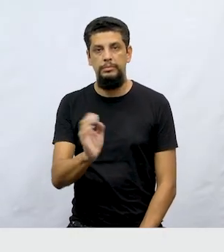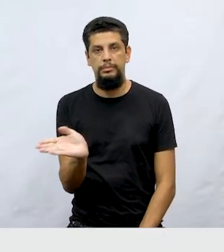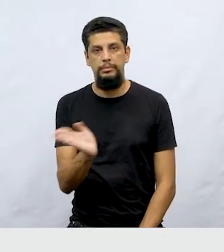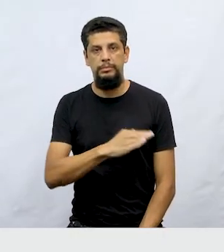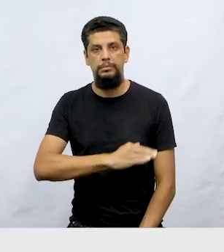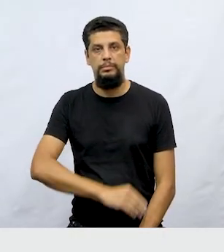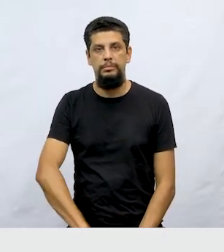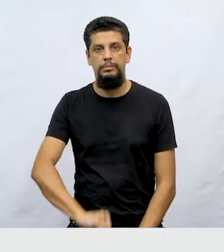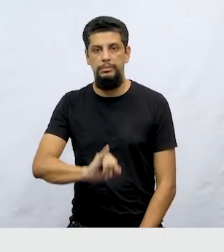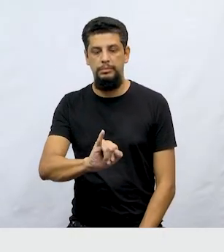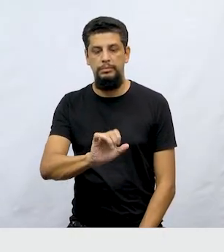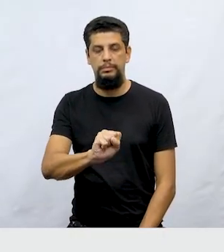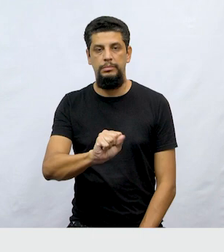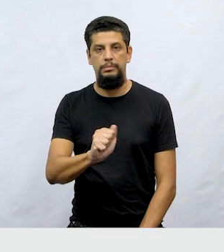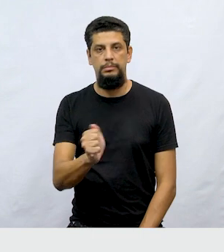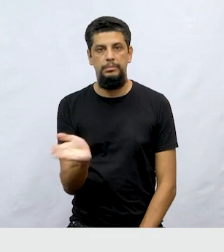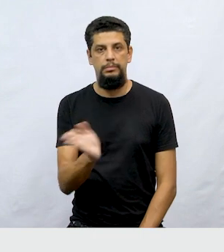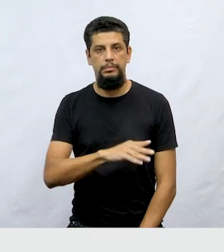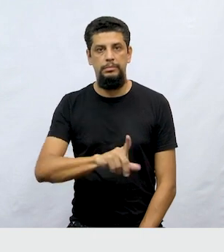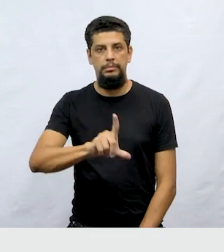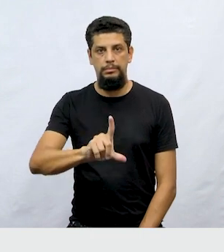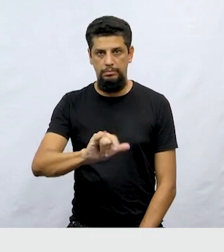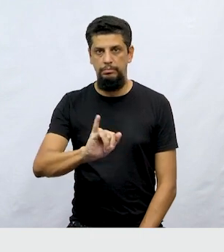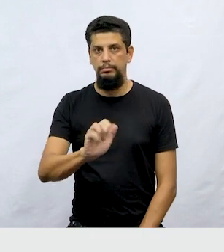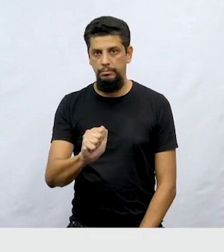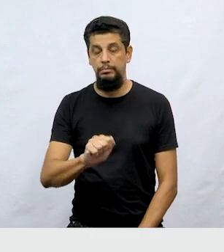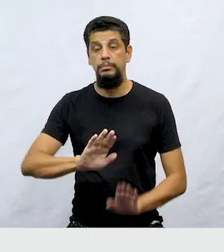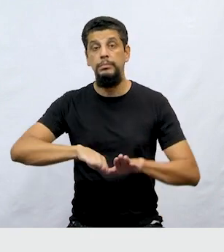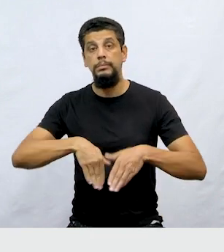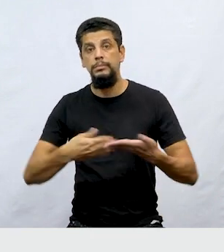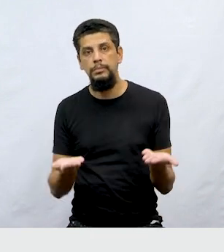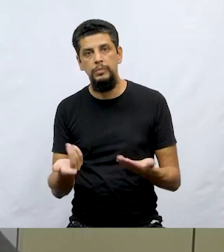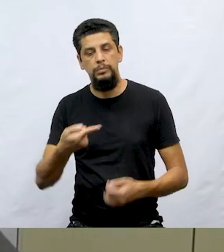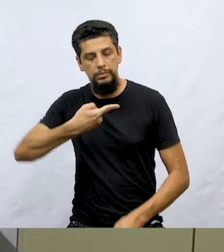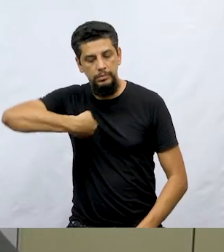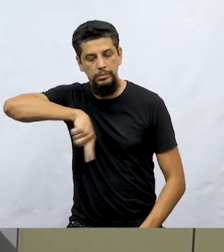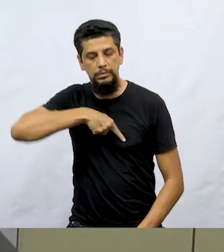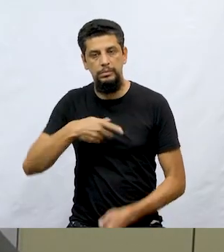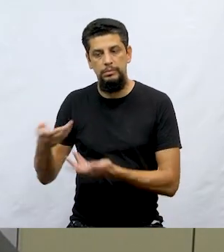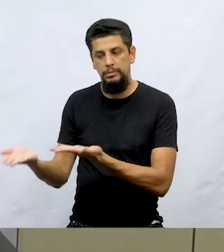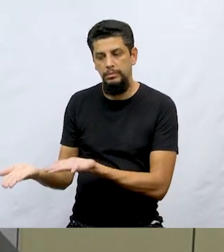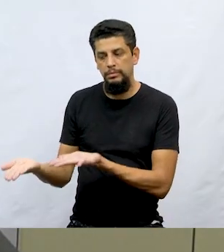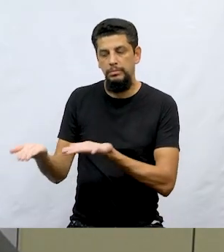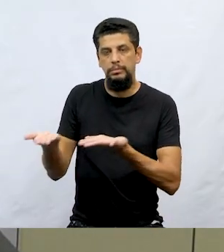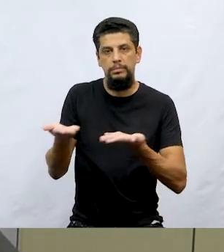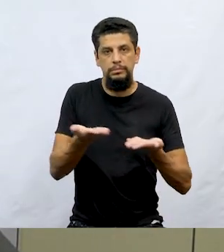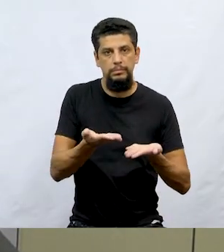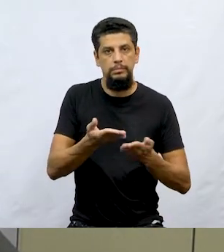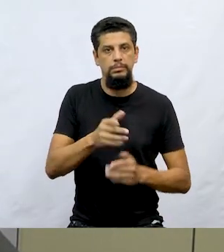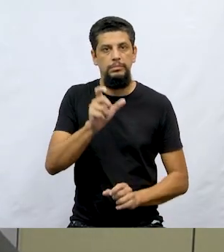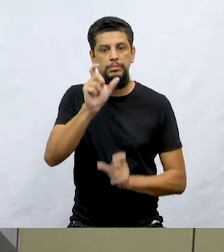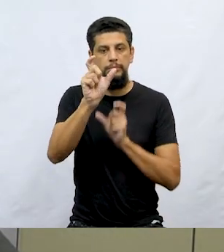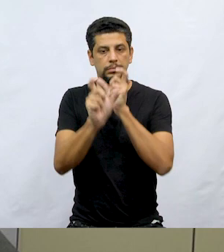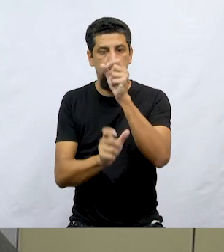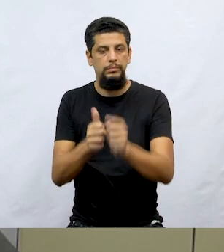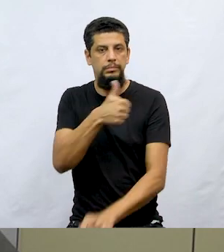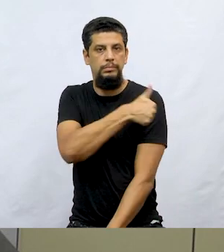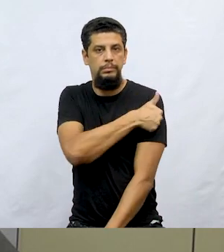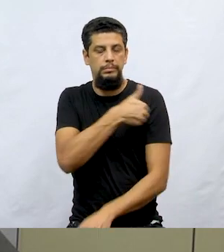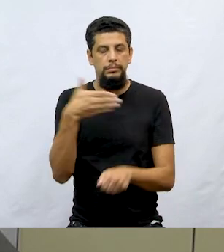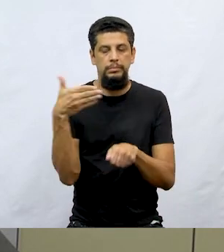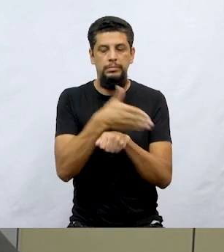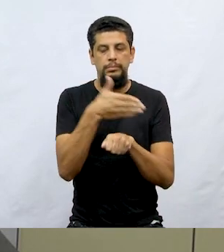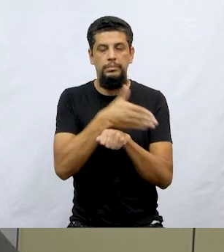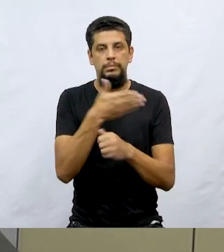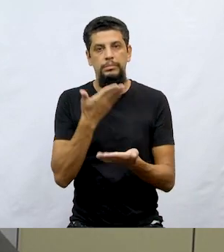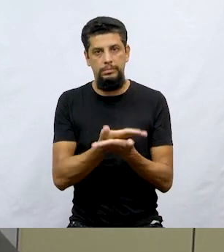o Léo, veio a Isa e veio a Lia. Então, nós convidamos esses estudantes